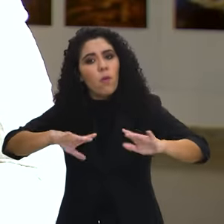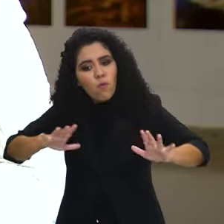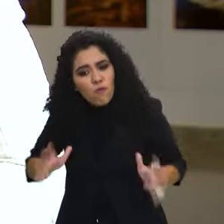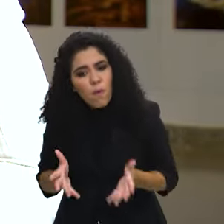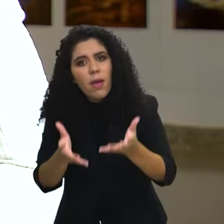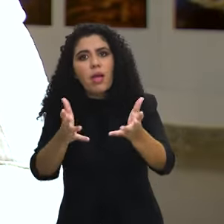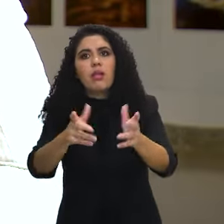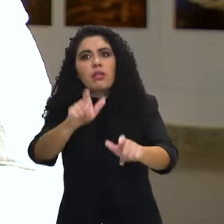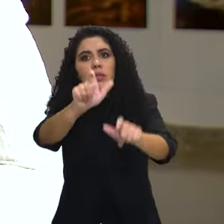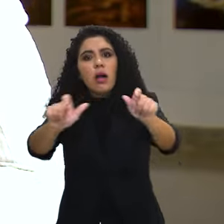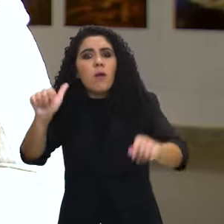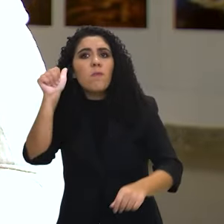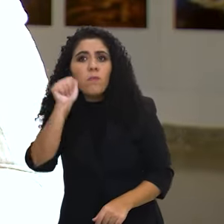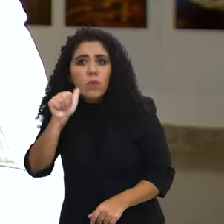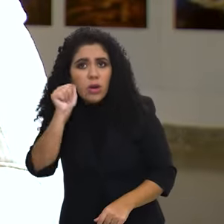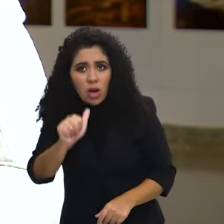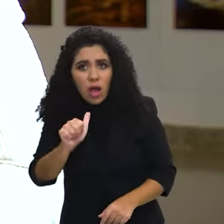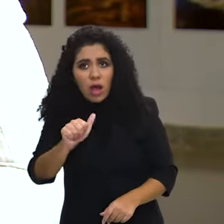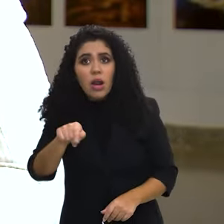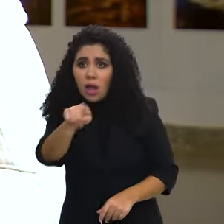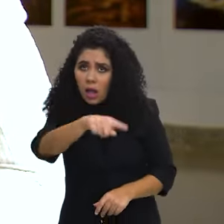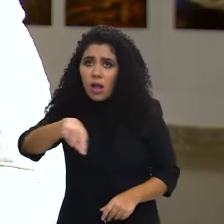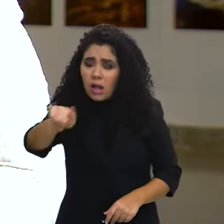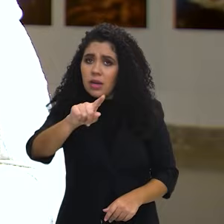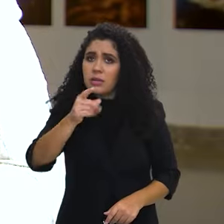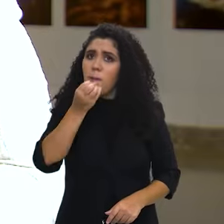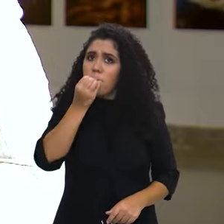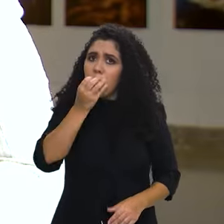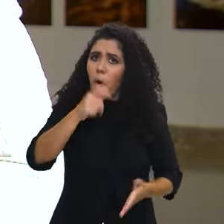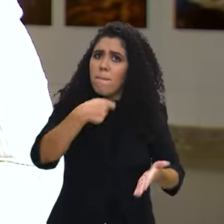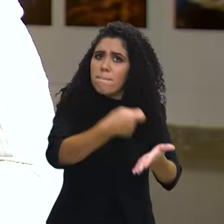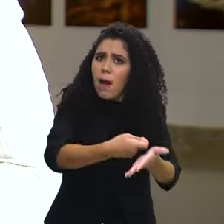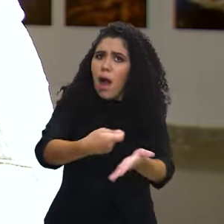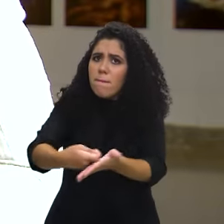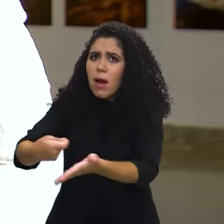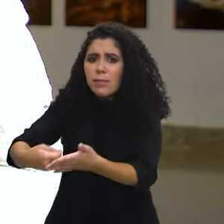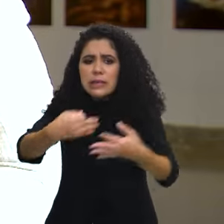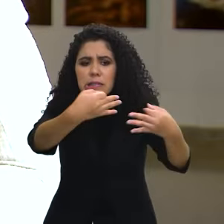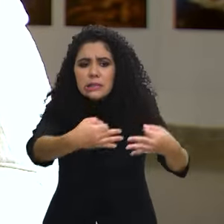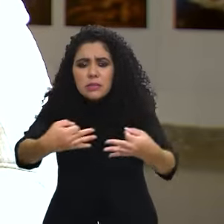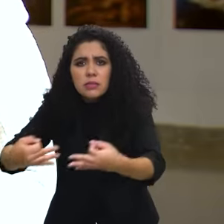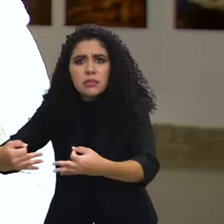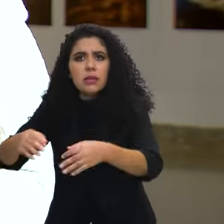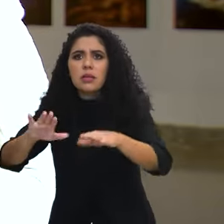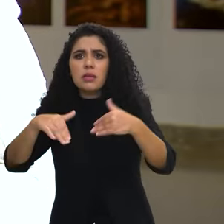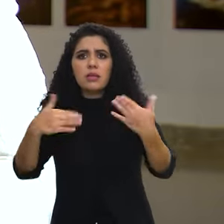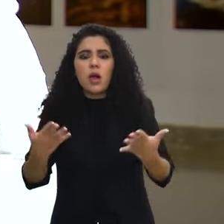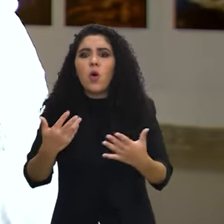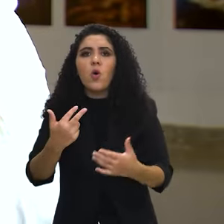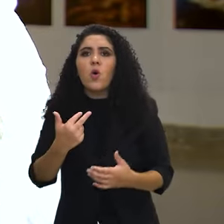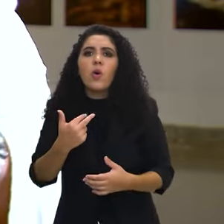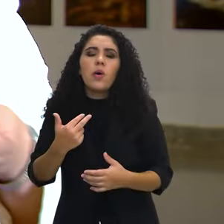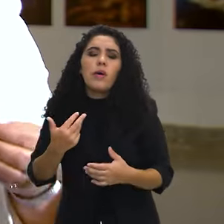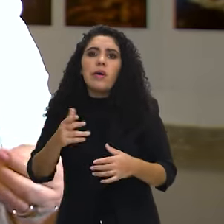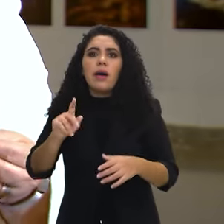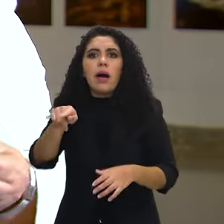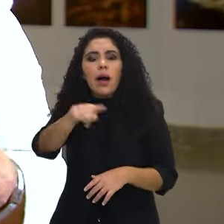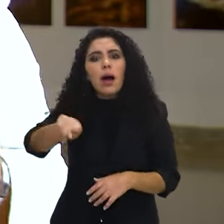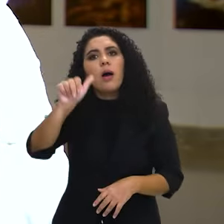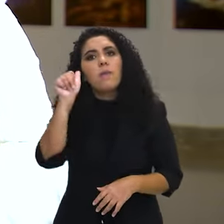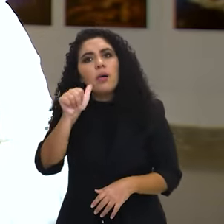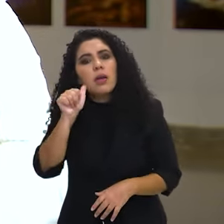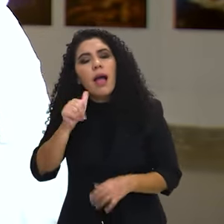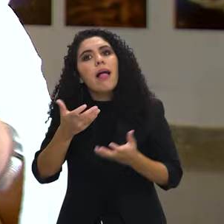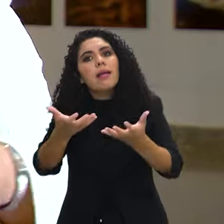para as mulheres as mulheres pagam elas são boas pagadoras mas elas não podem ter o mesmo juro elas elas